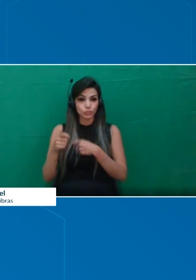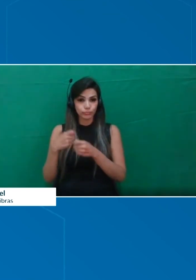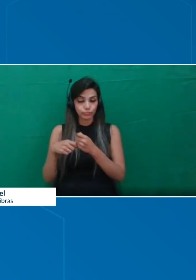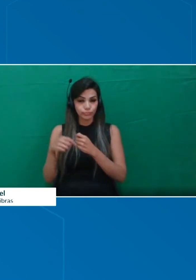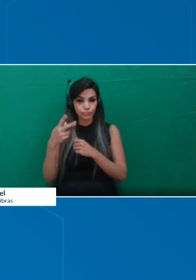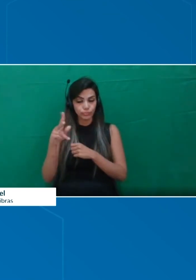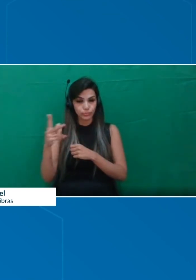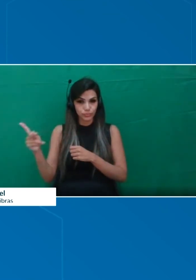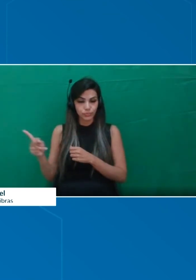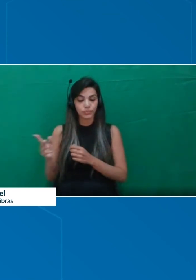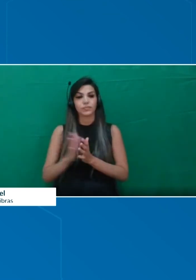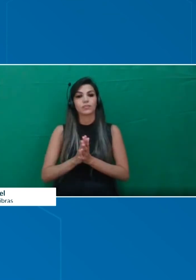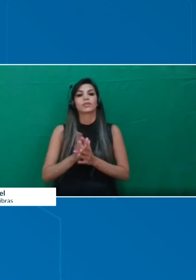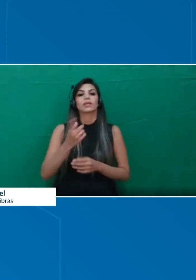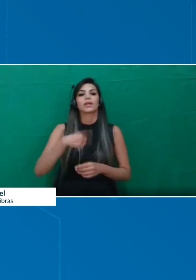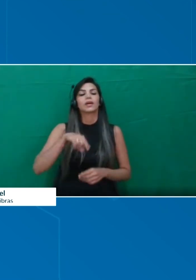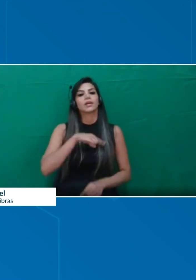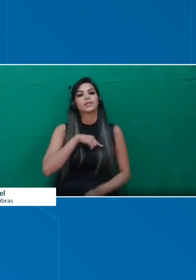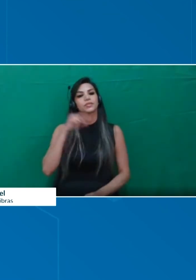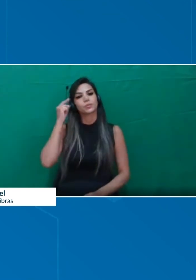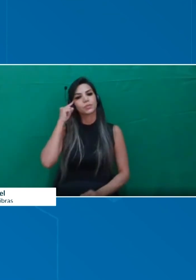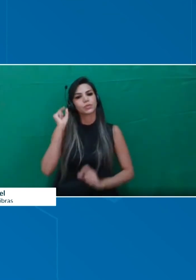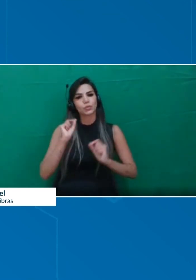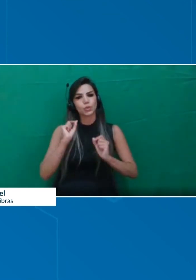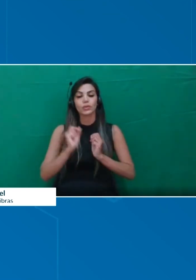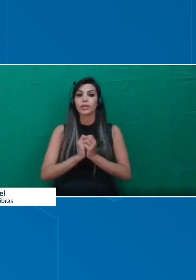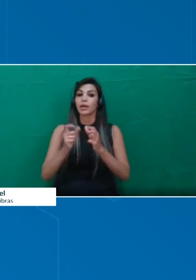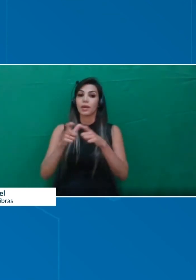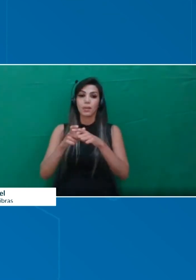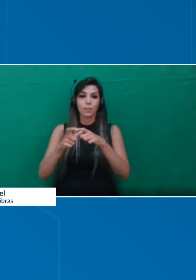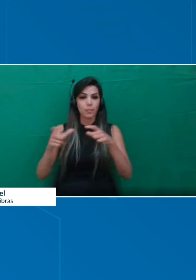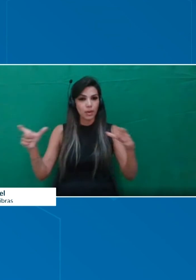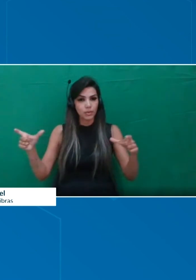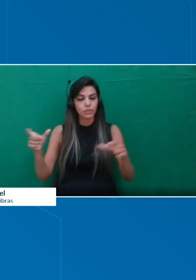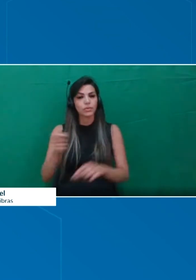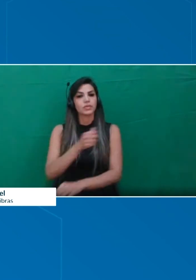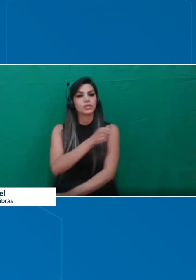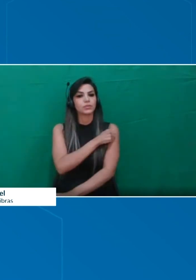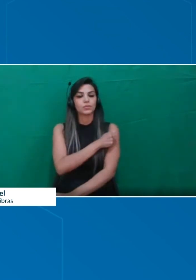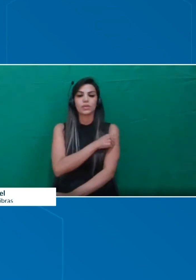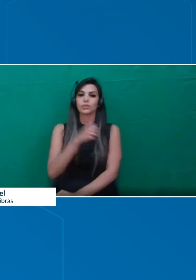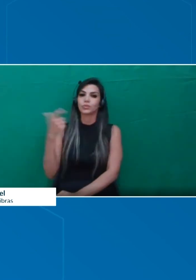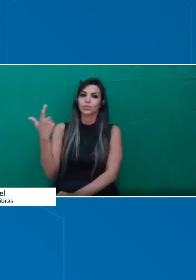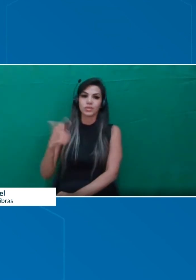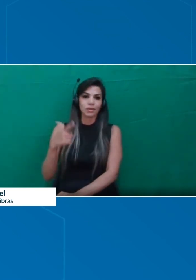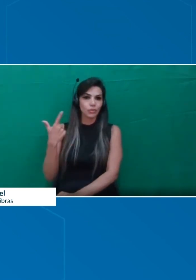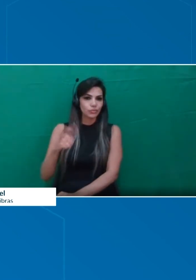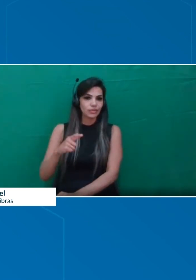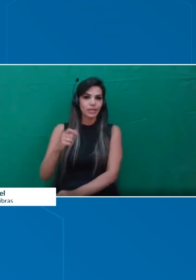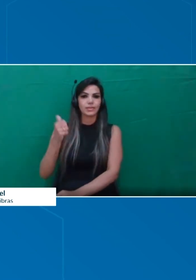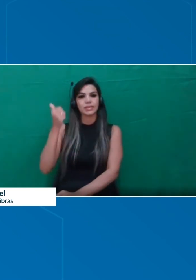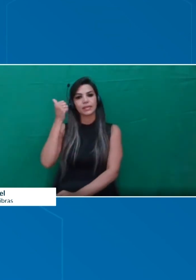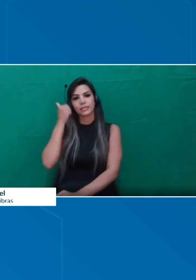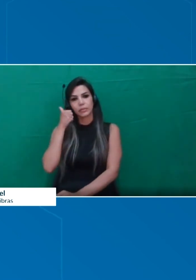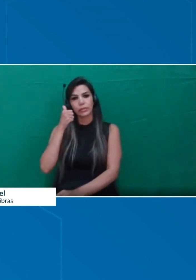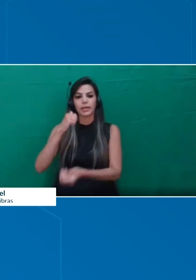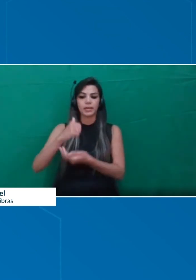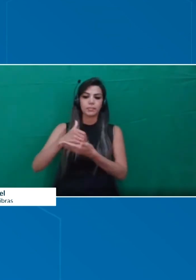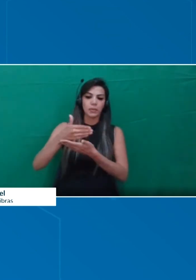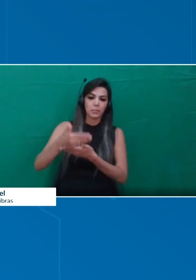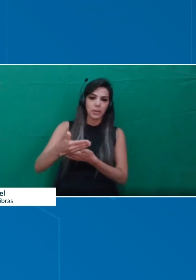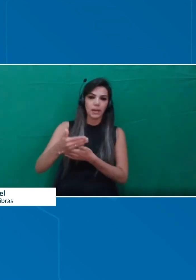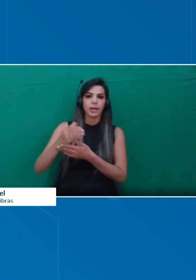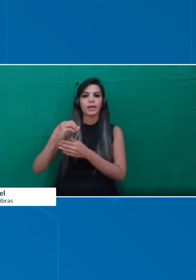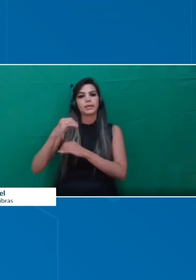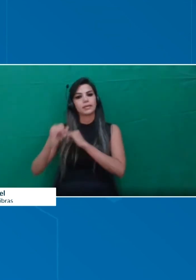básico. Certamente, muitos desses alunos não têm nem equipamentos para aula remotas, nem um